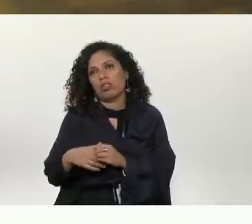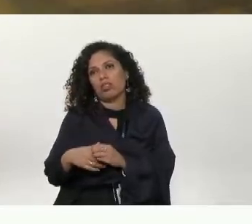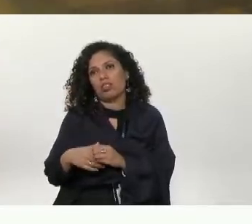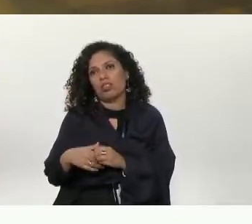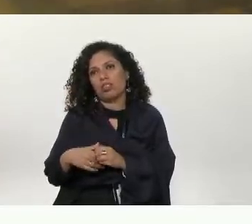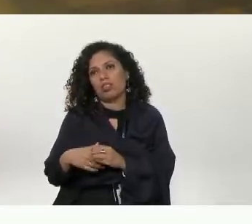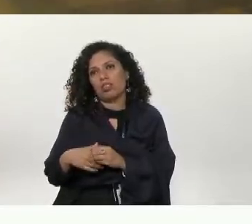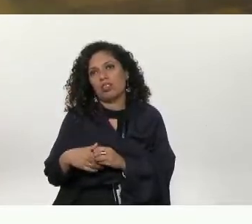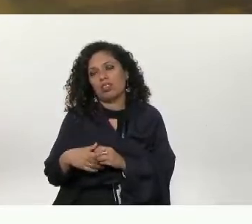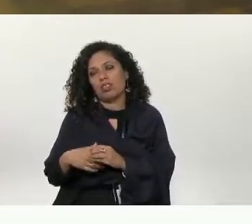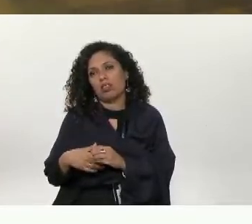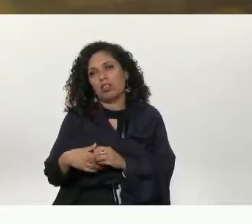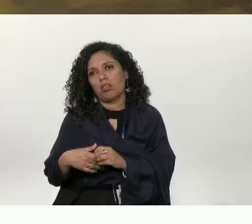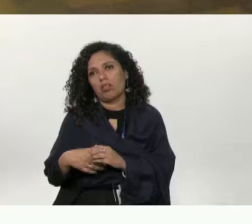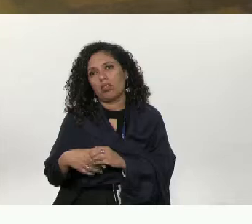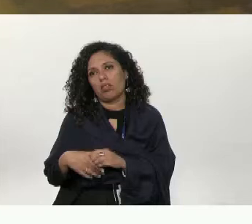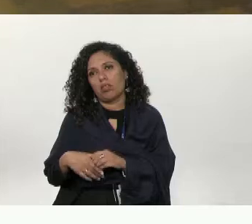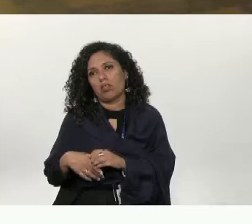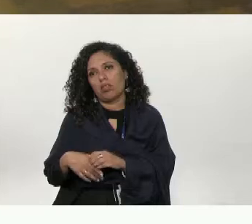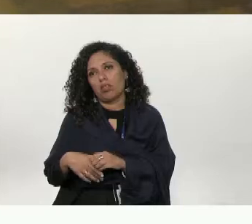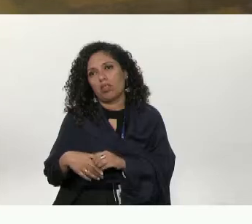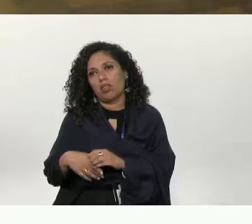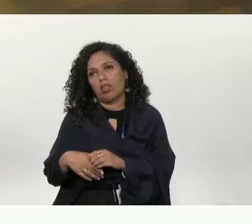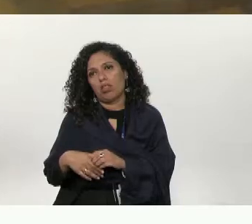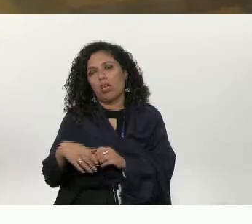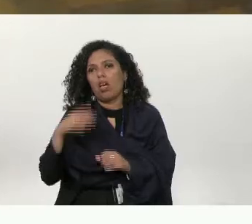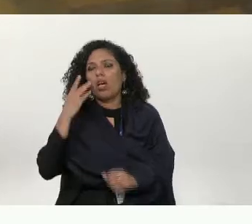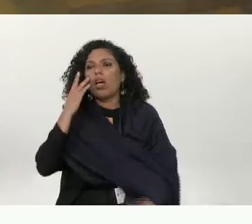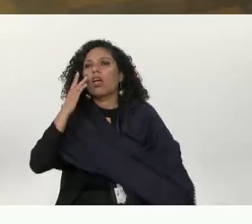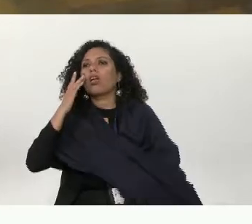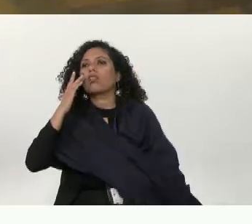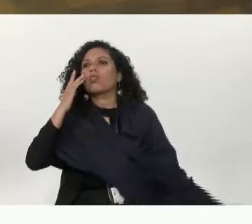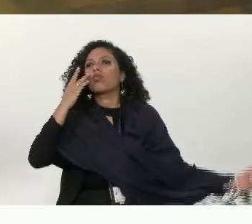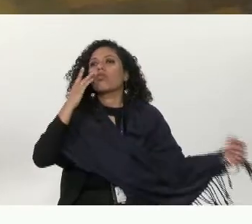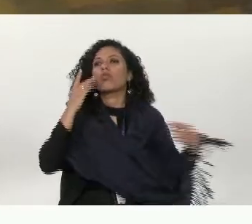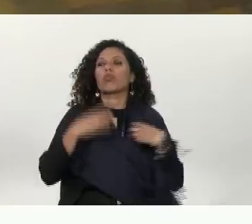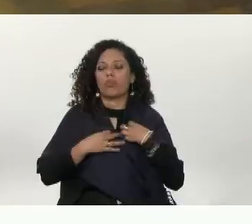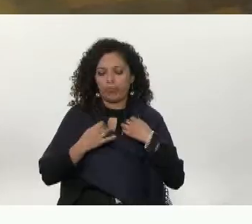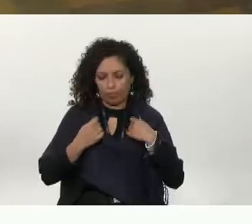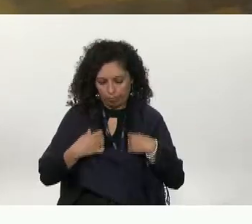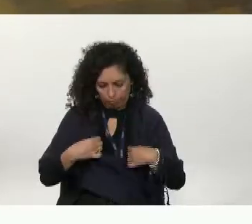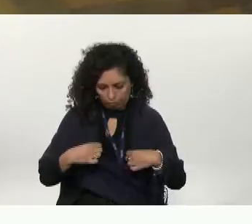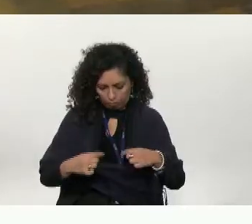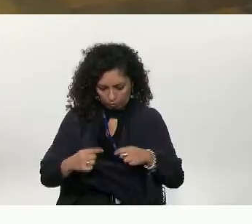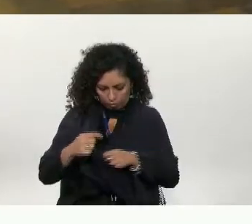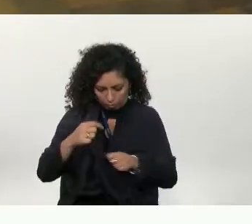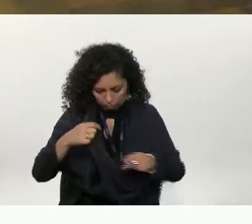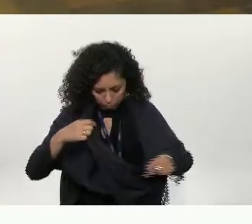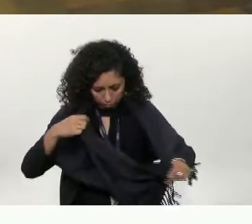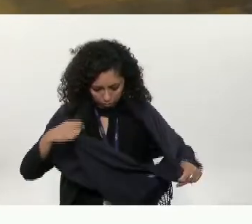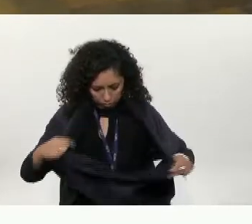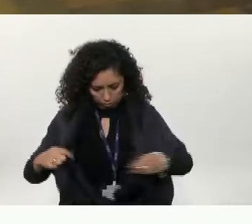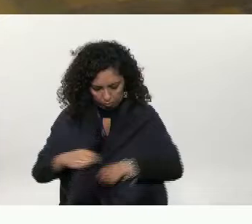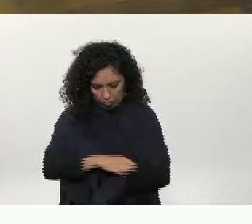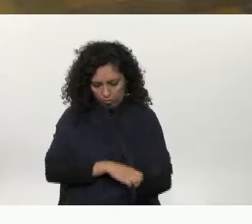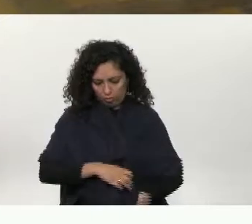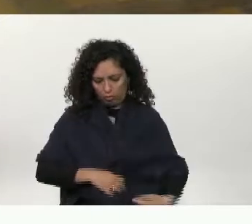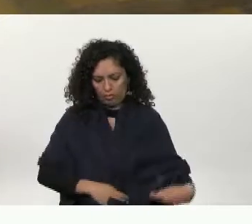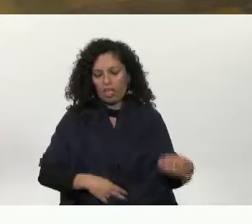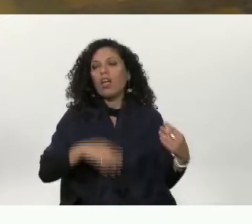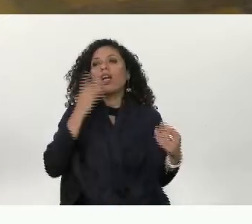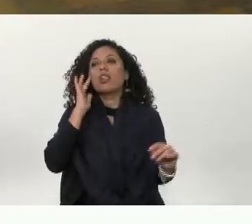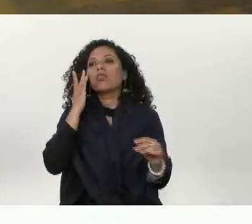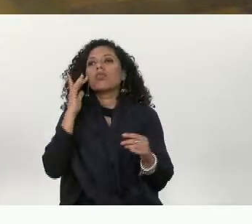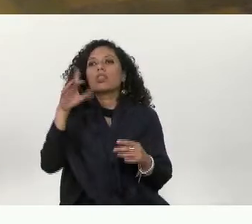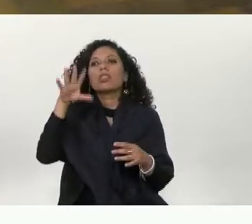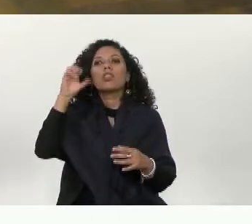eu melhorar a pergunta, porque nós não estamos falando em especial do senhor, né, de outros médicos que